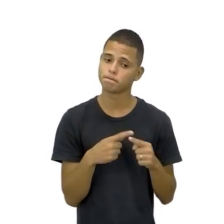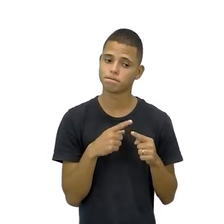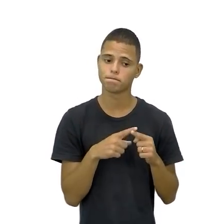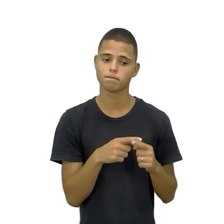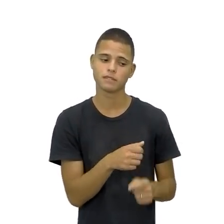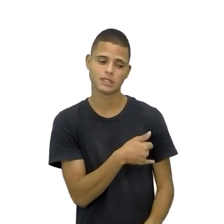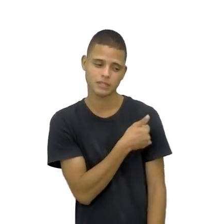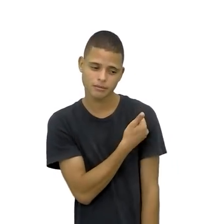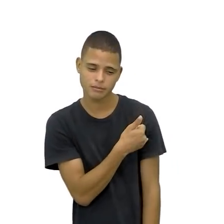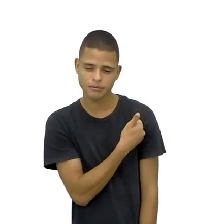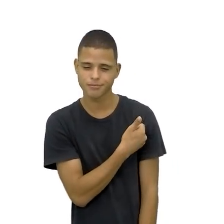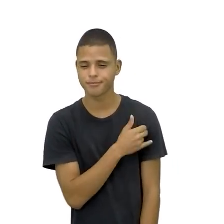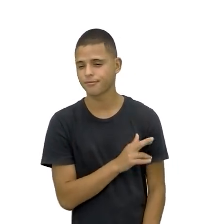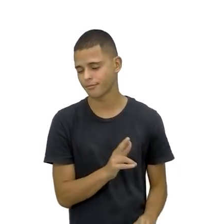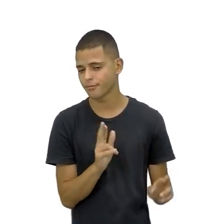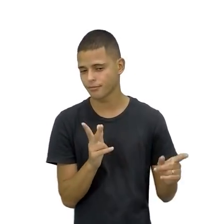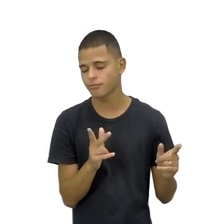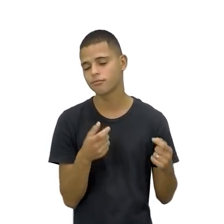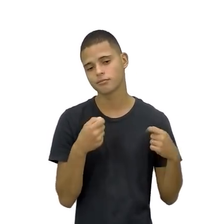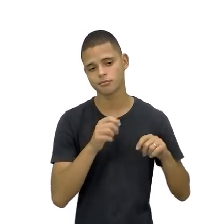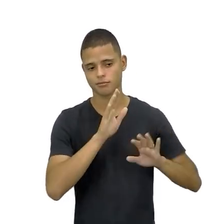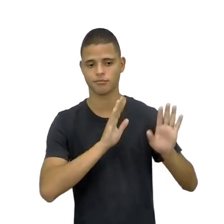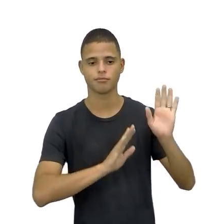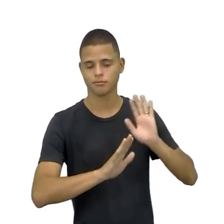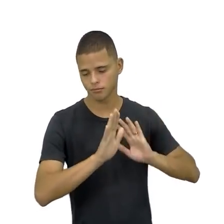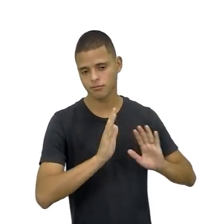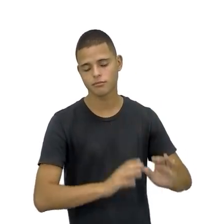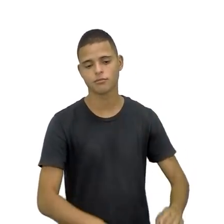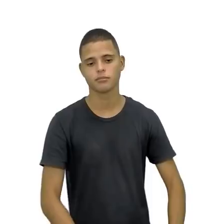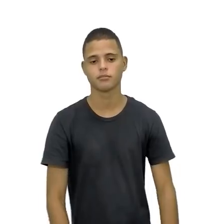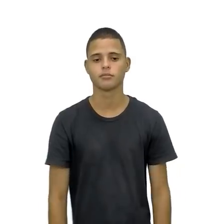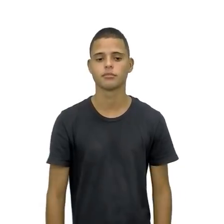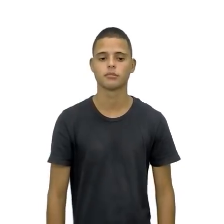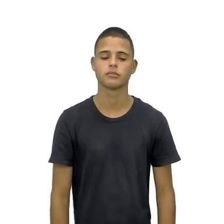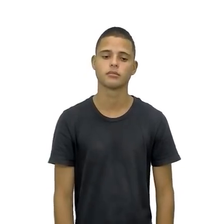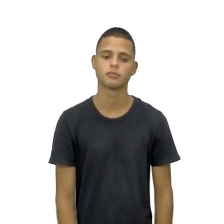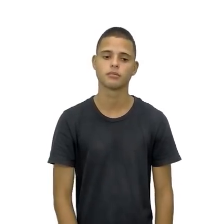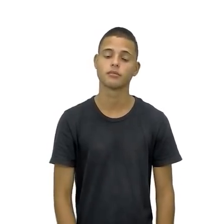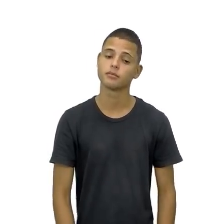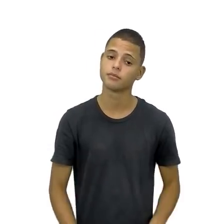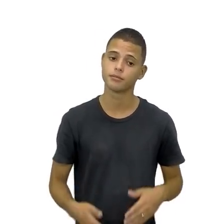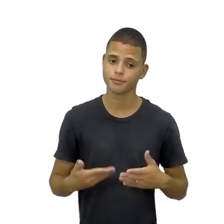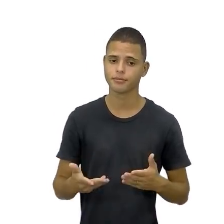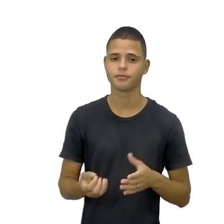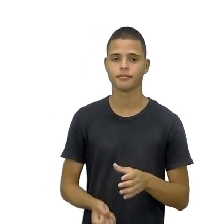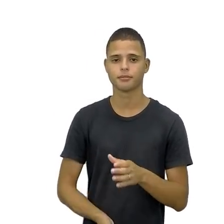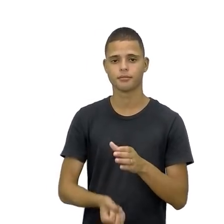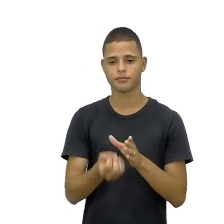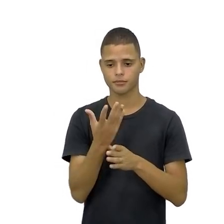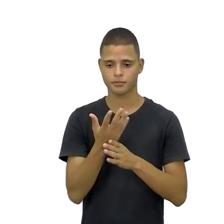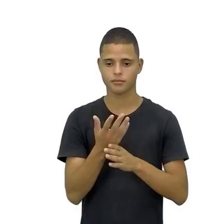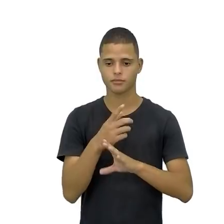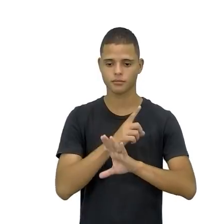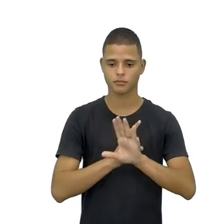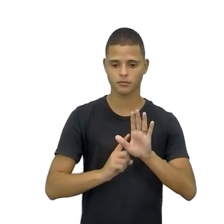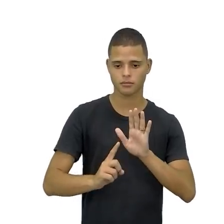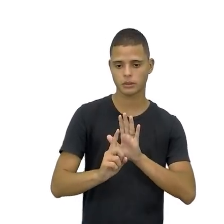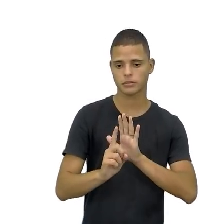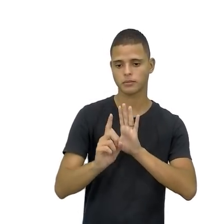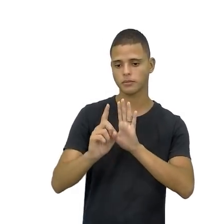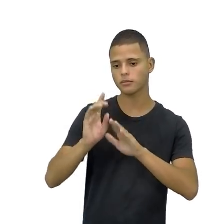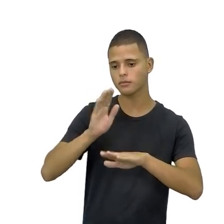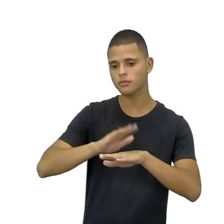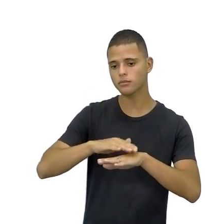um cuidado, que nós já vamos tratar também sobre isso, né? E aí, então, essa construção da autonomia, cada vez mais isso